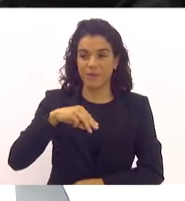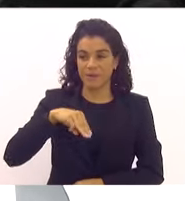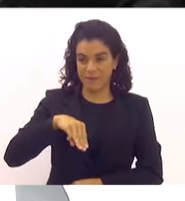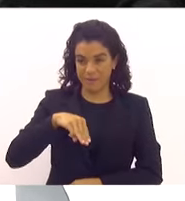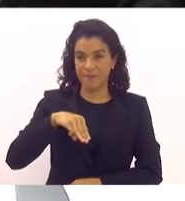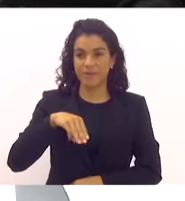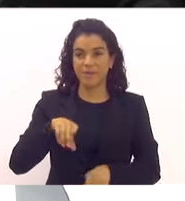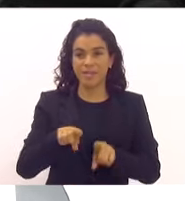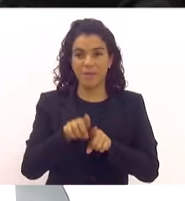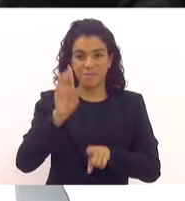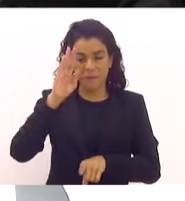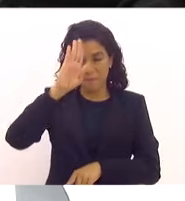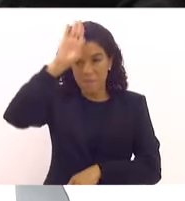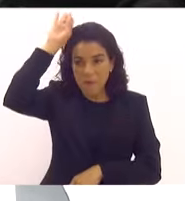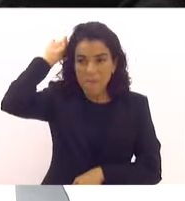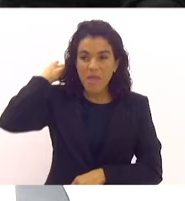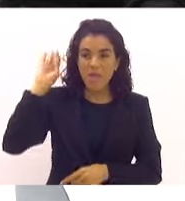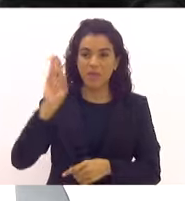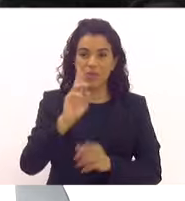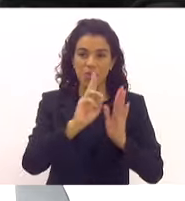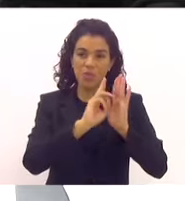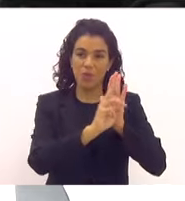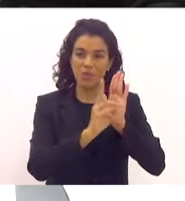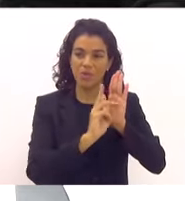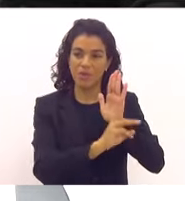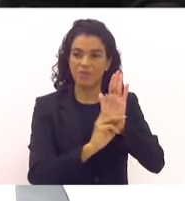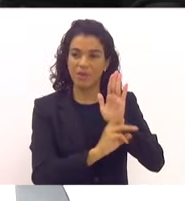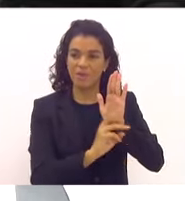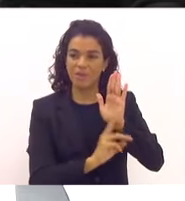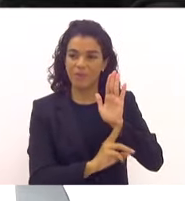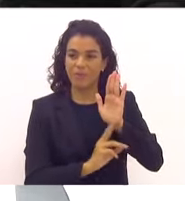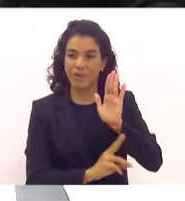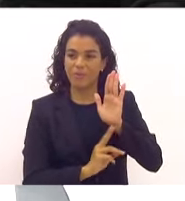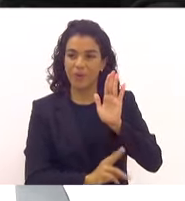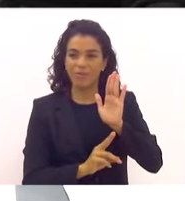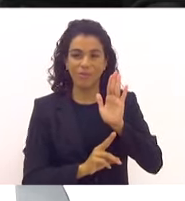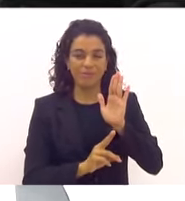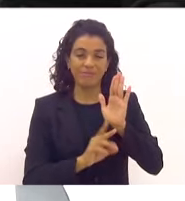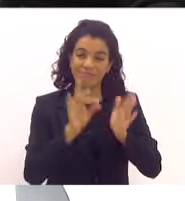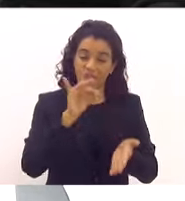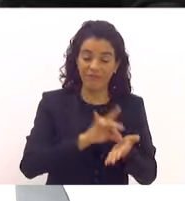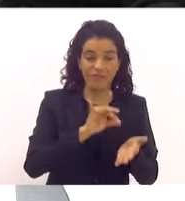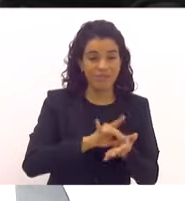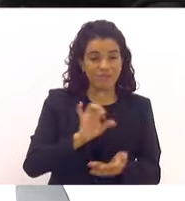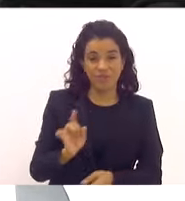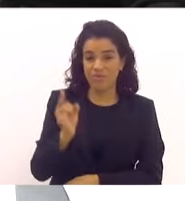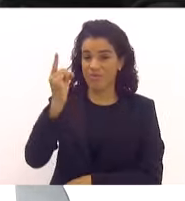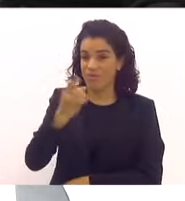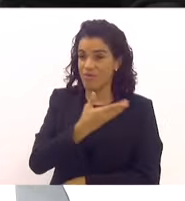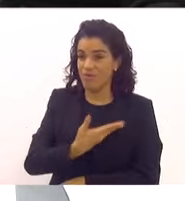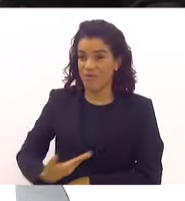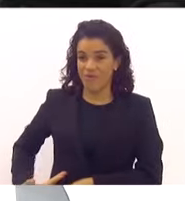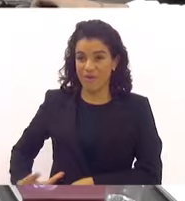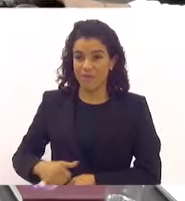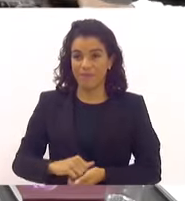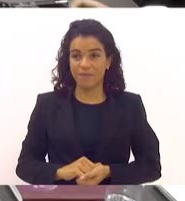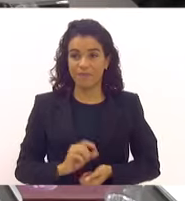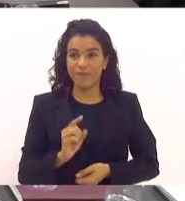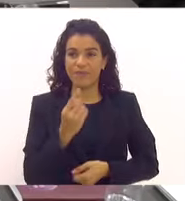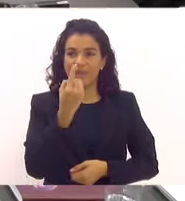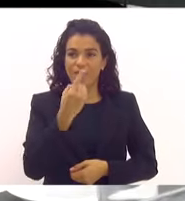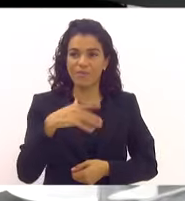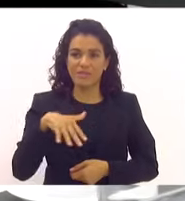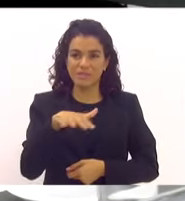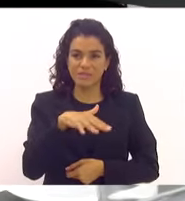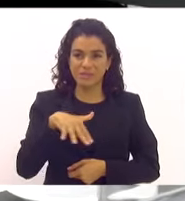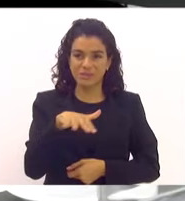do corpo bombeiro, botava todos os nomes, quando a indicação legislativa é só para o governador. Mas, deputado Luiz Paulo, tem uma questão aqui